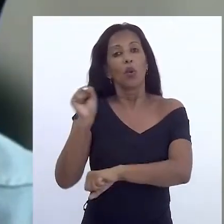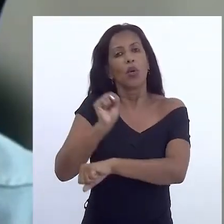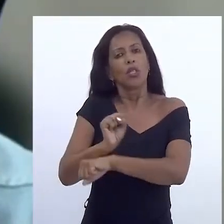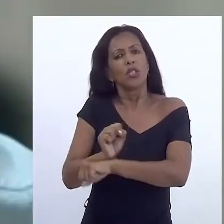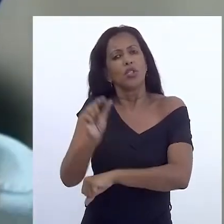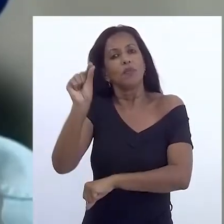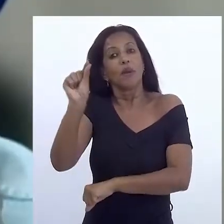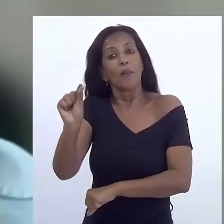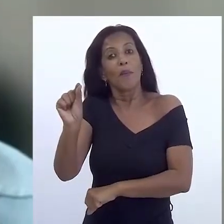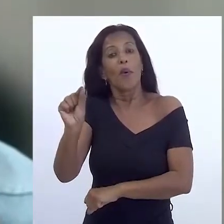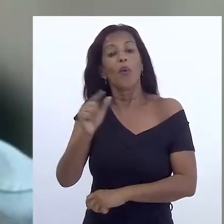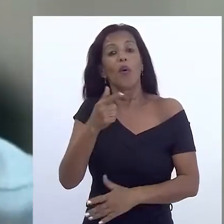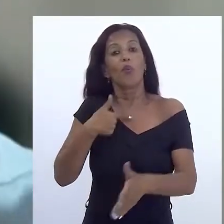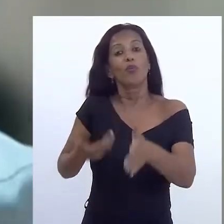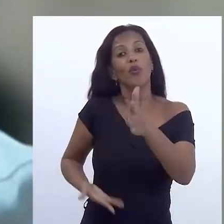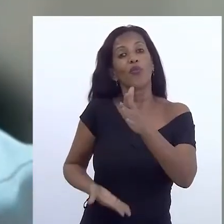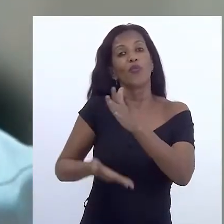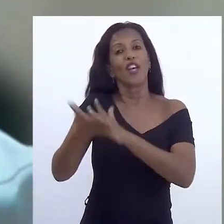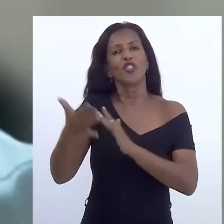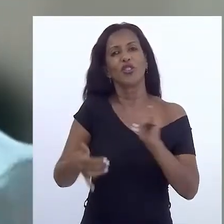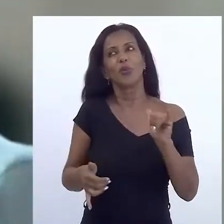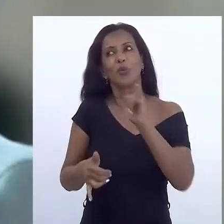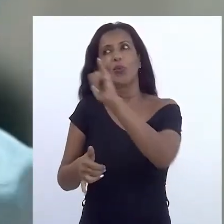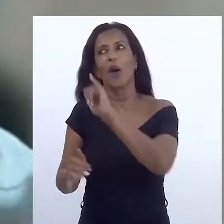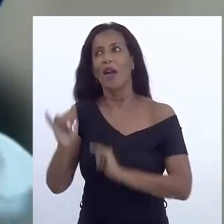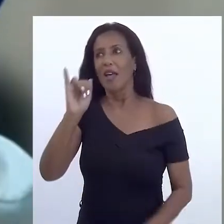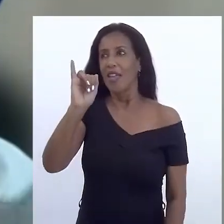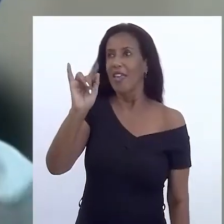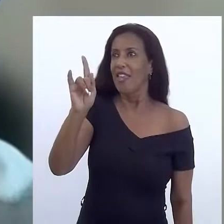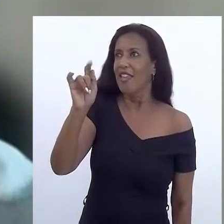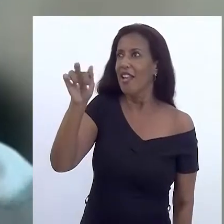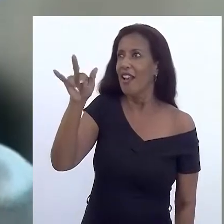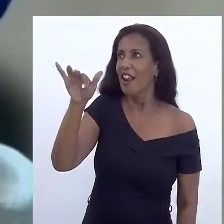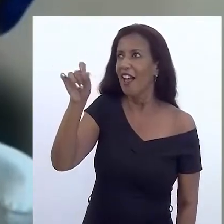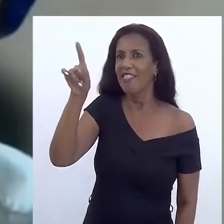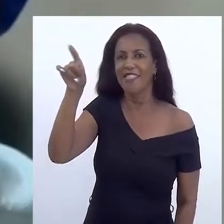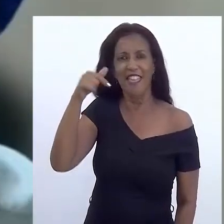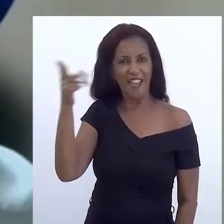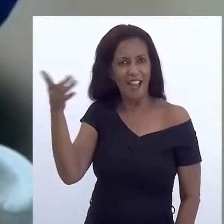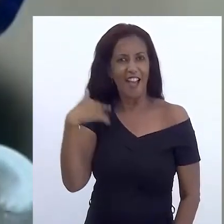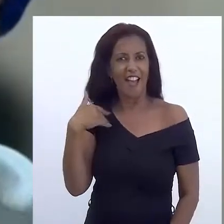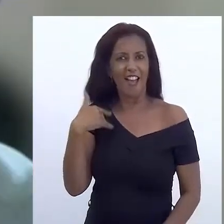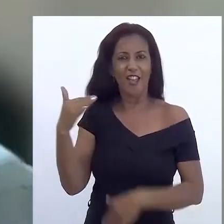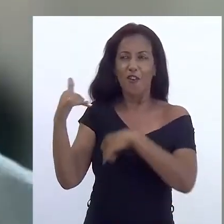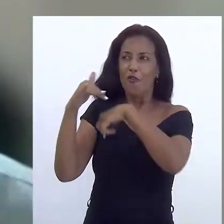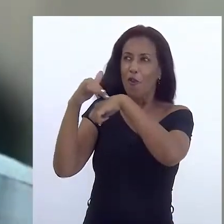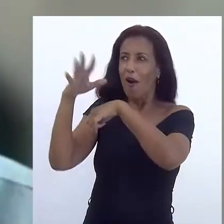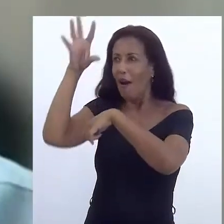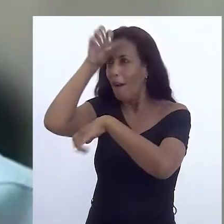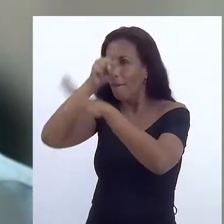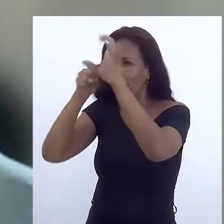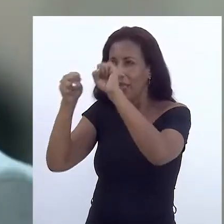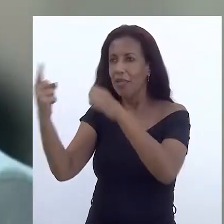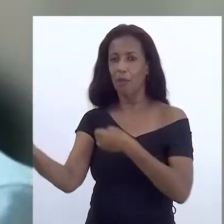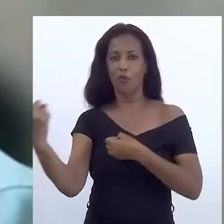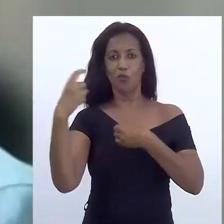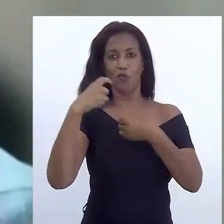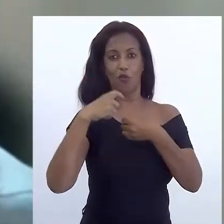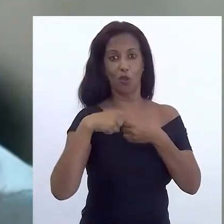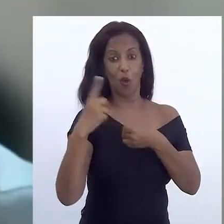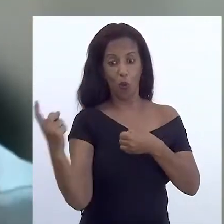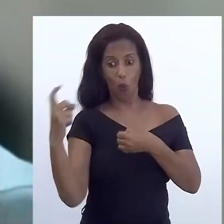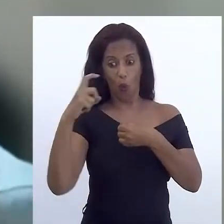estou indo para a Inglaterra exatamente para aprender mais com as pessoas que fazem lá. Ela ia passar um mês na Inglaterra. Quando voltou, nós